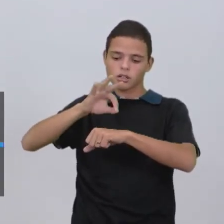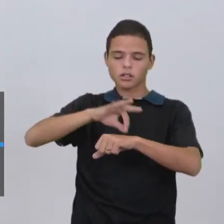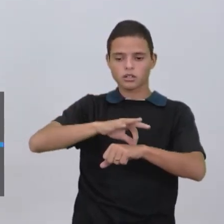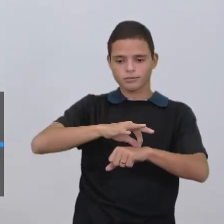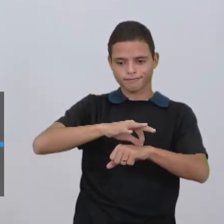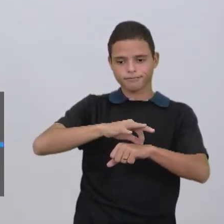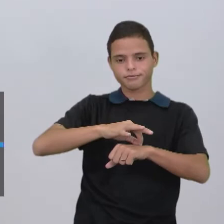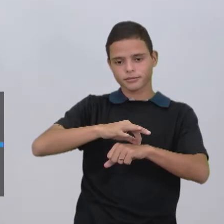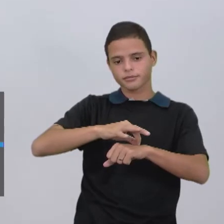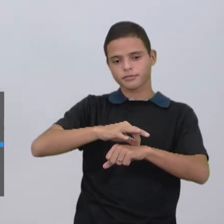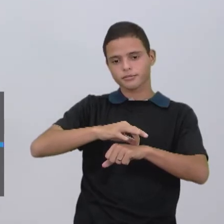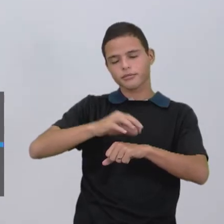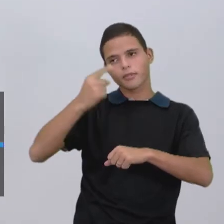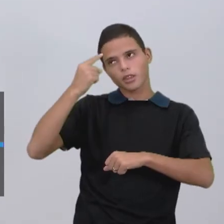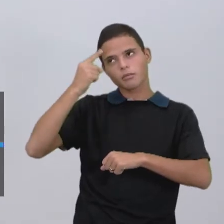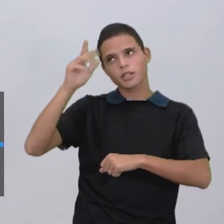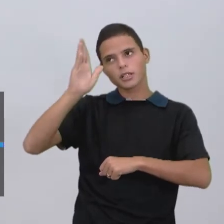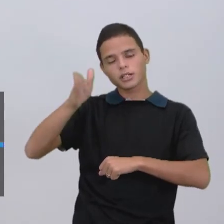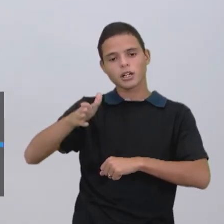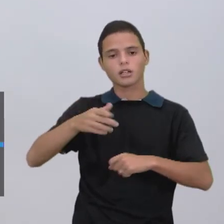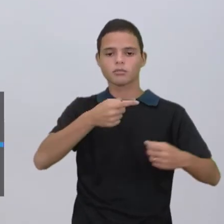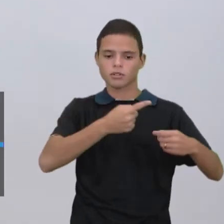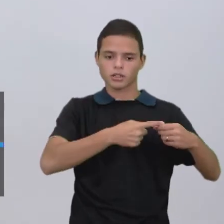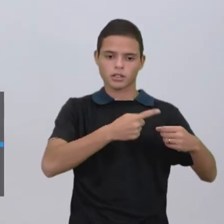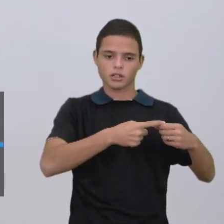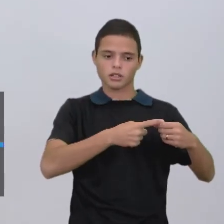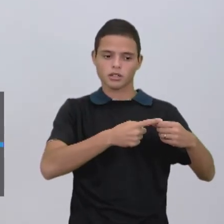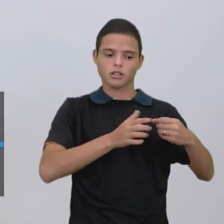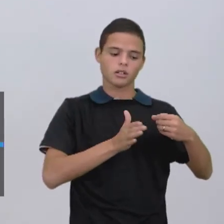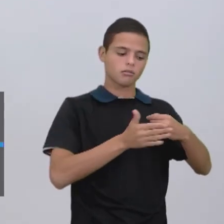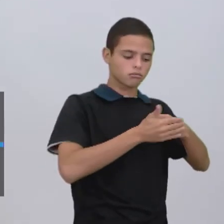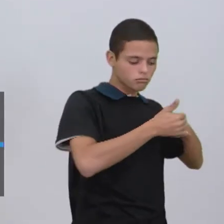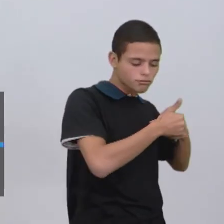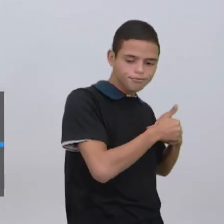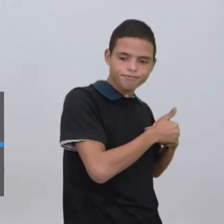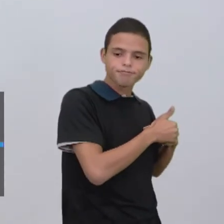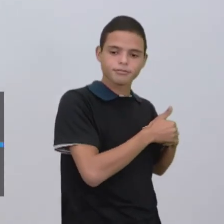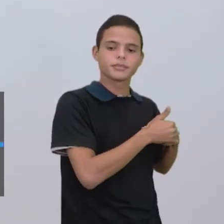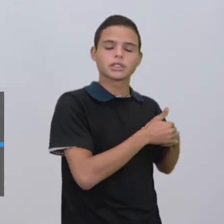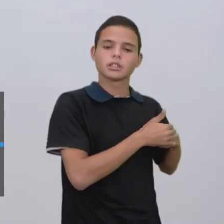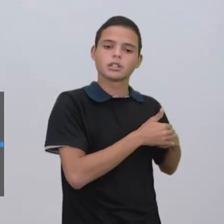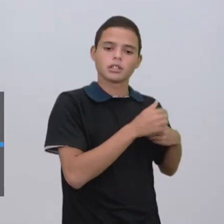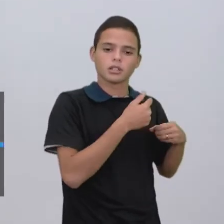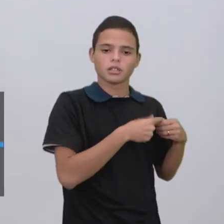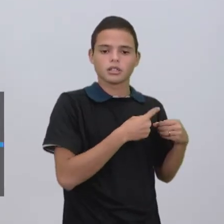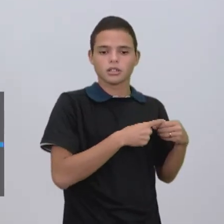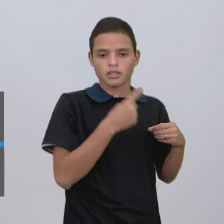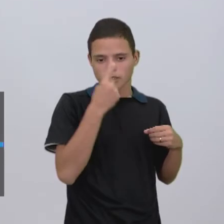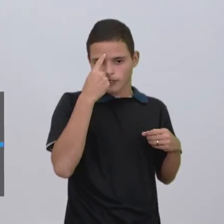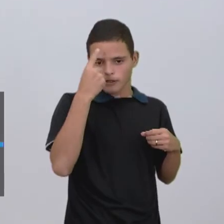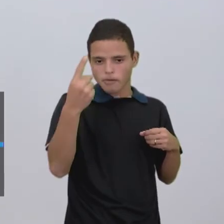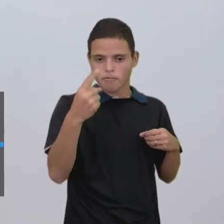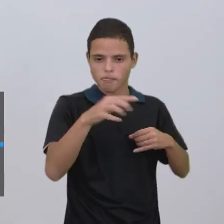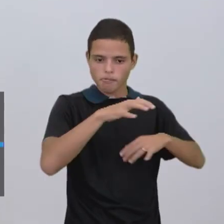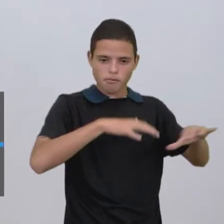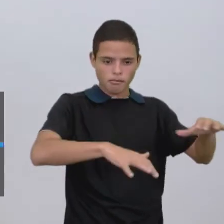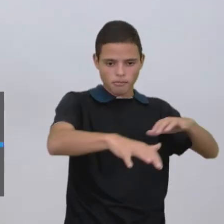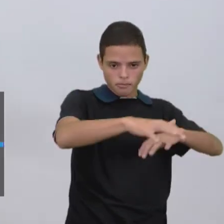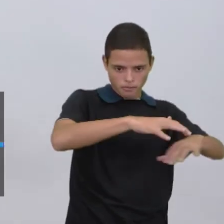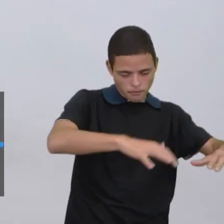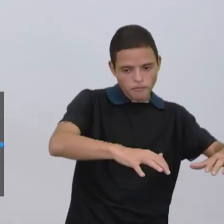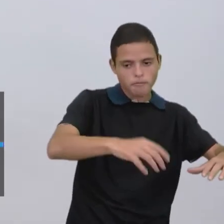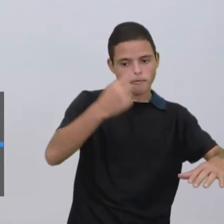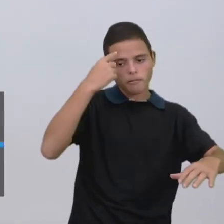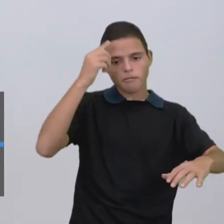dengue. Tá? Então, eu pensei lá no meu município, fechei lá para o meu município. Então, né, então, no caso, não foi nem meu município, foi minha comunidade. Pensei